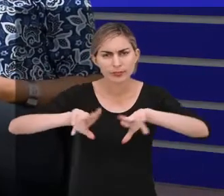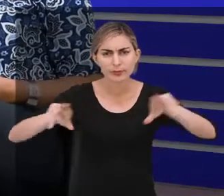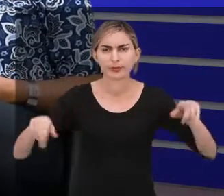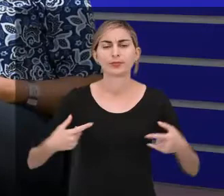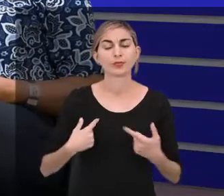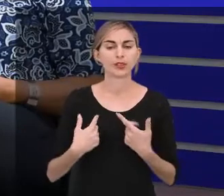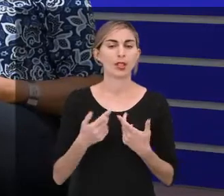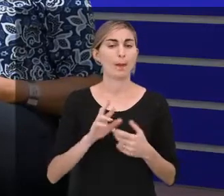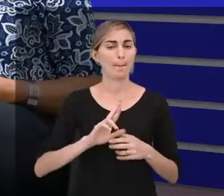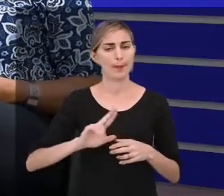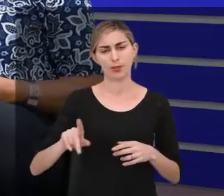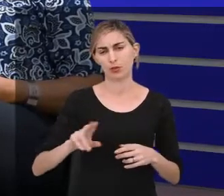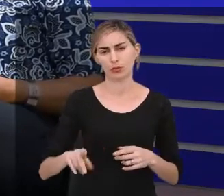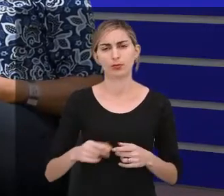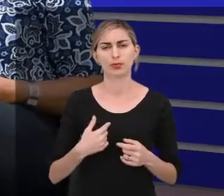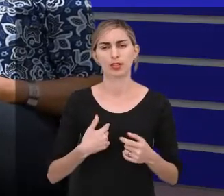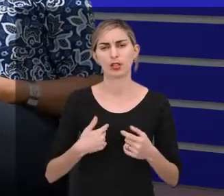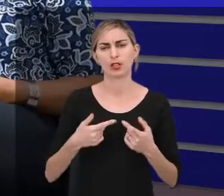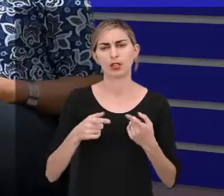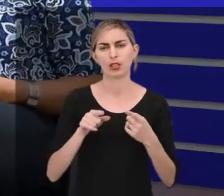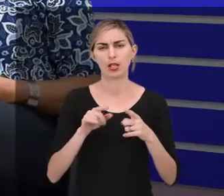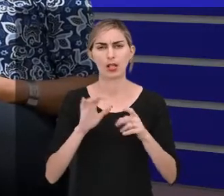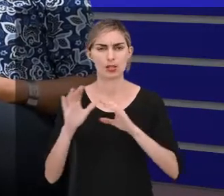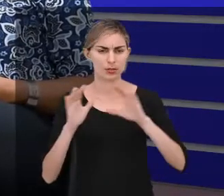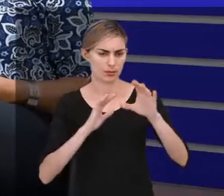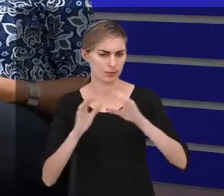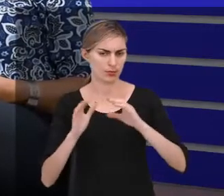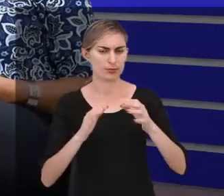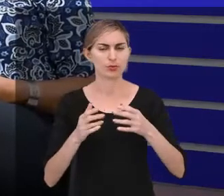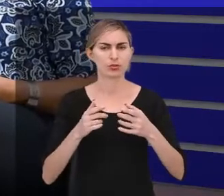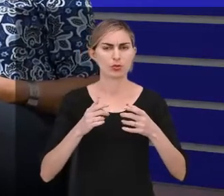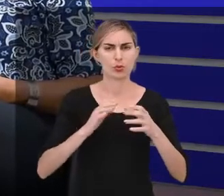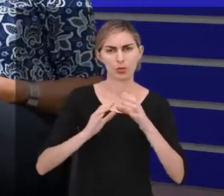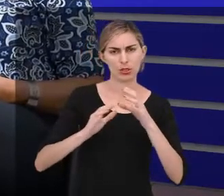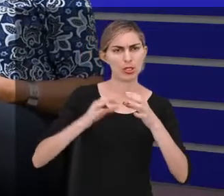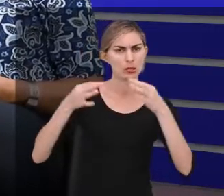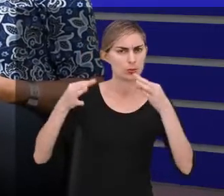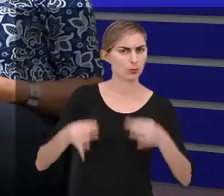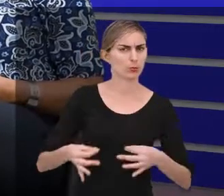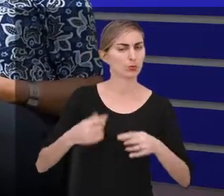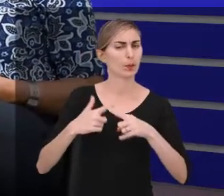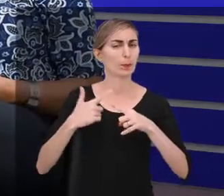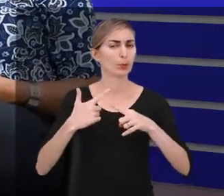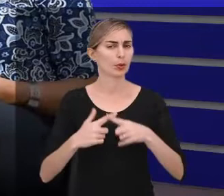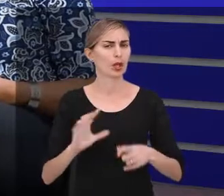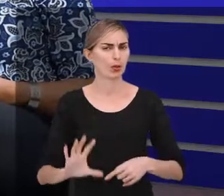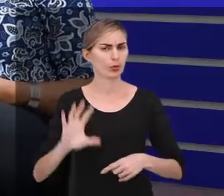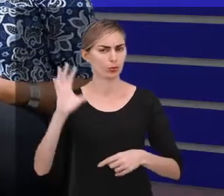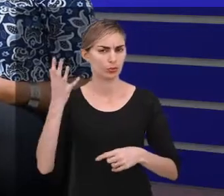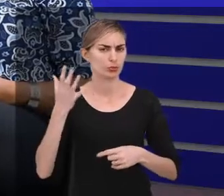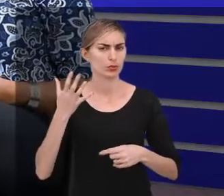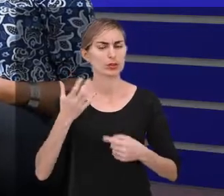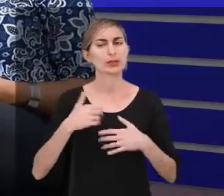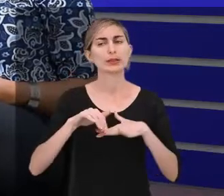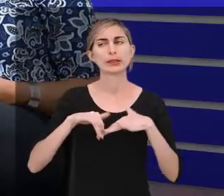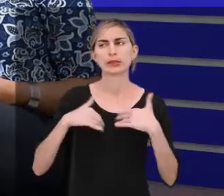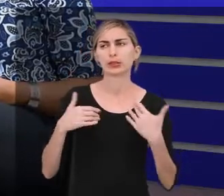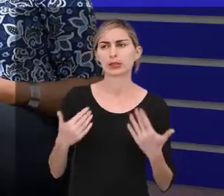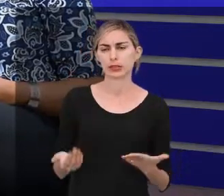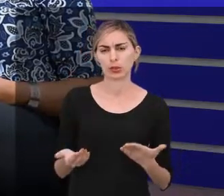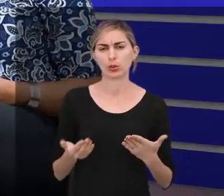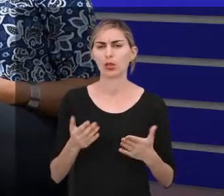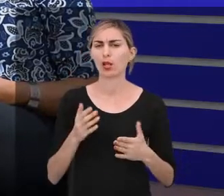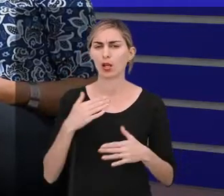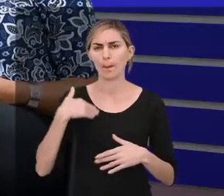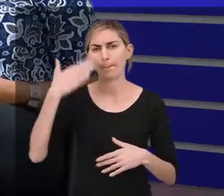não necessariamente significa que temos um acesso eficaz à comunicação. Por que você acha que isso acontece? Então,